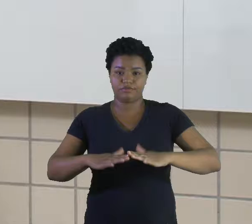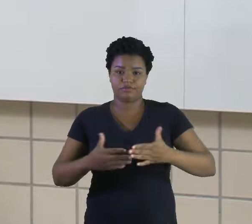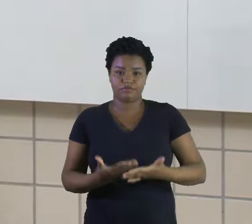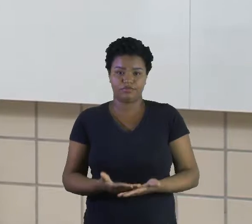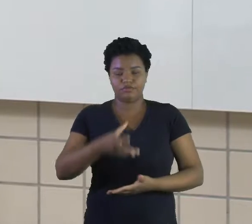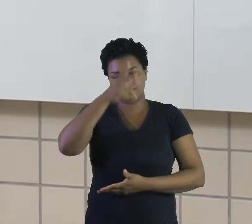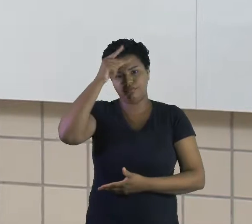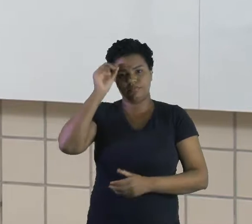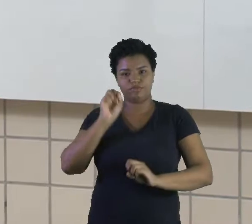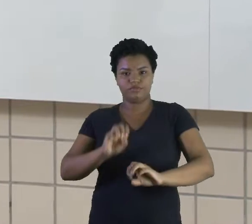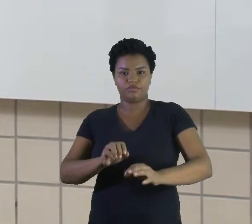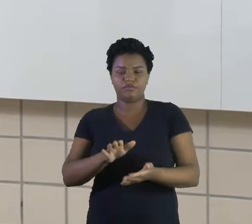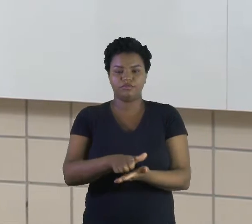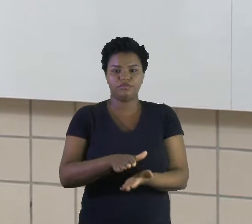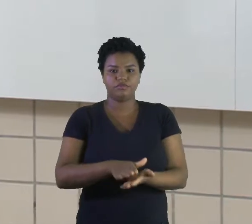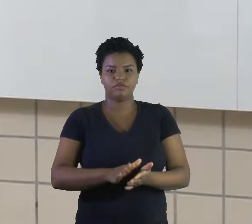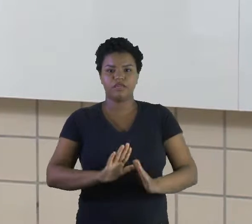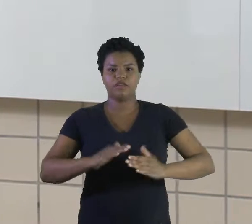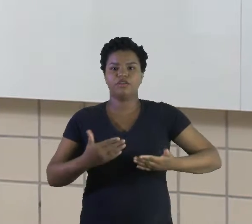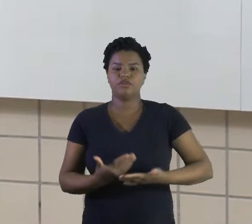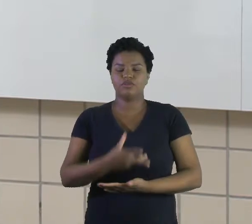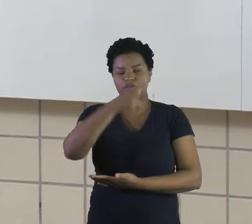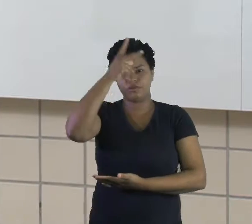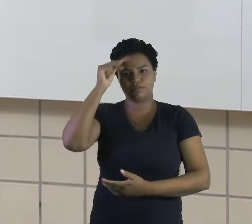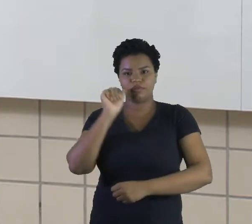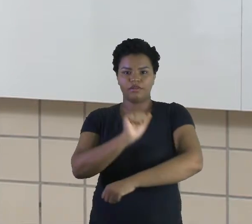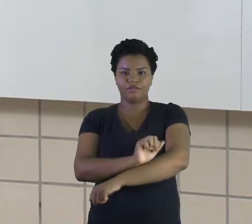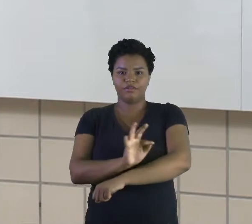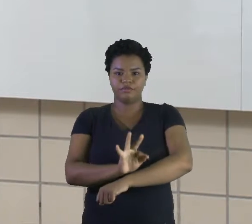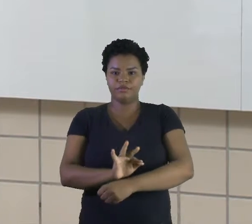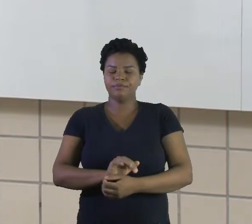Ensino de Palmas, na Escola Municipal Anne Frank.